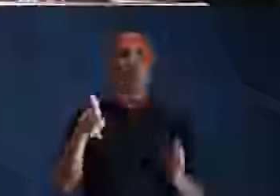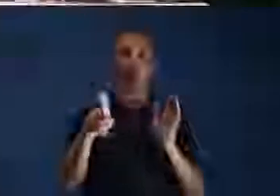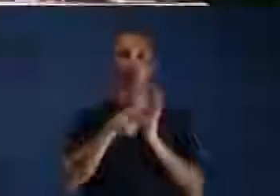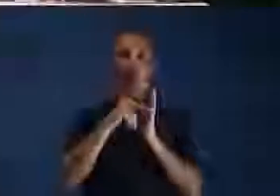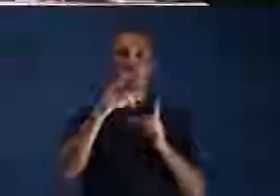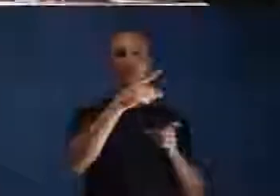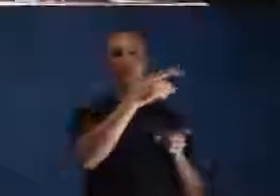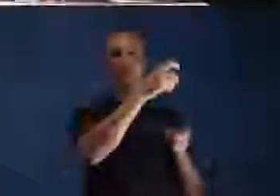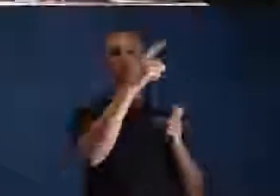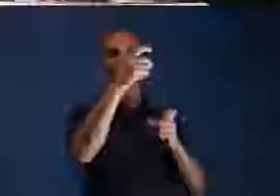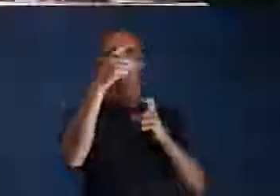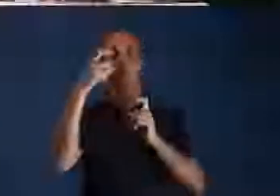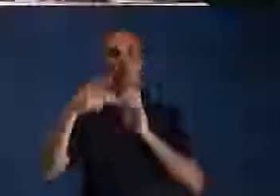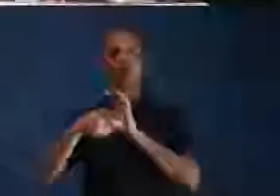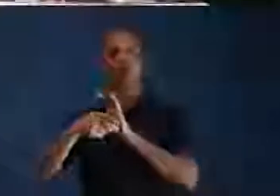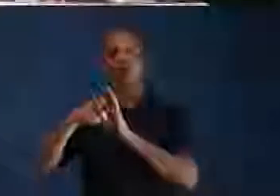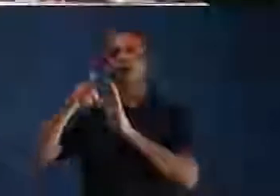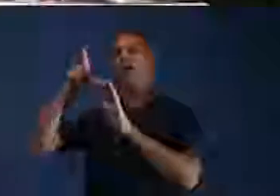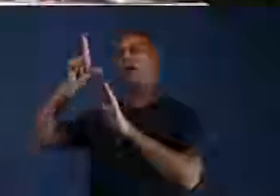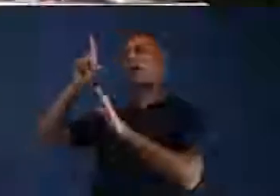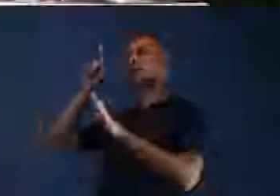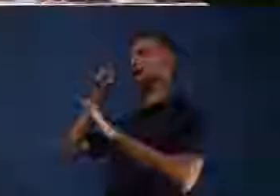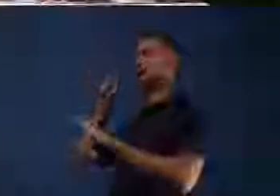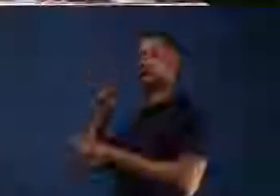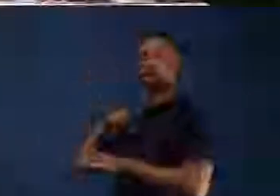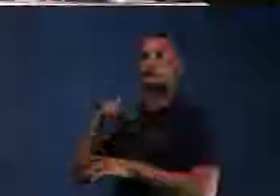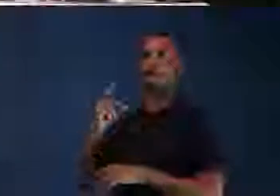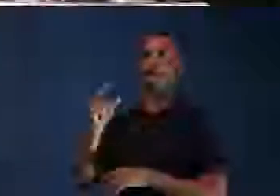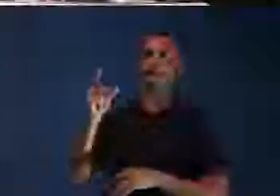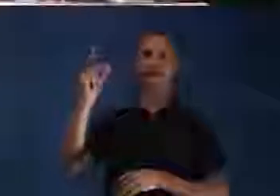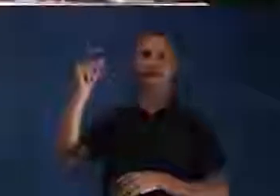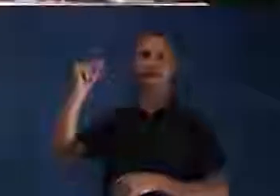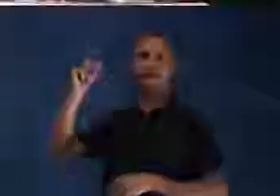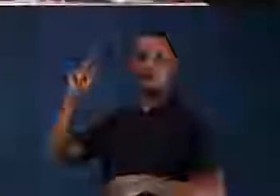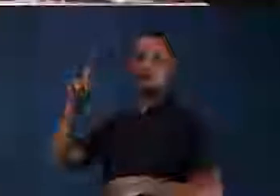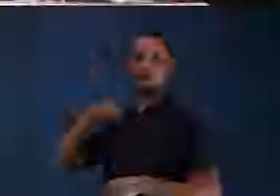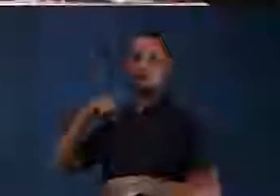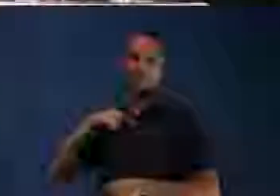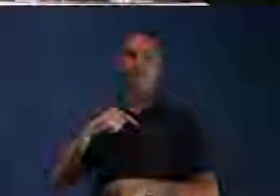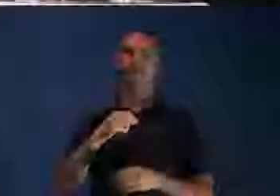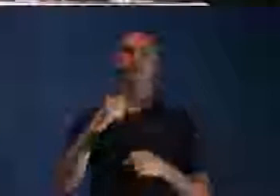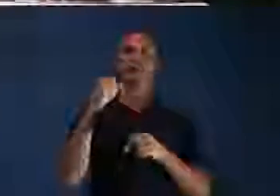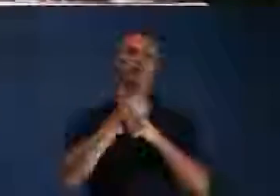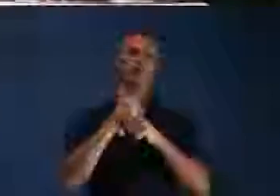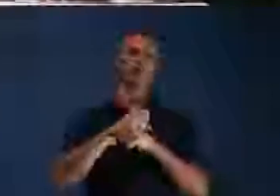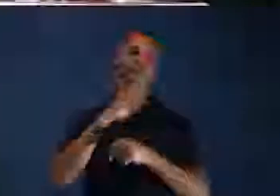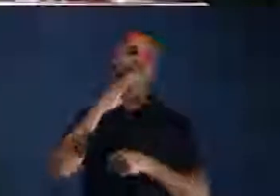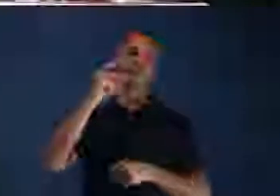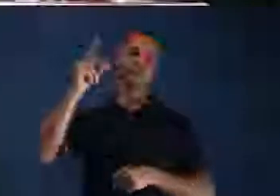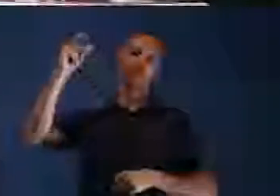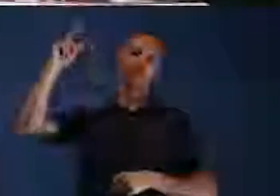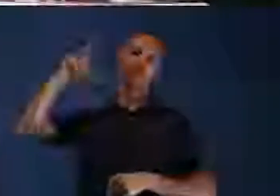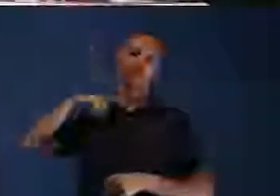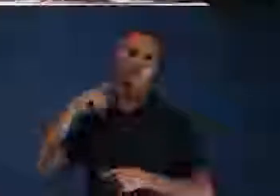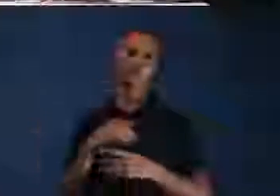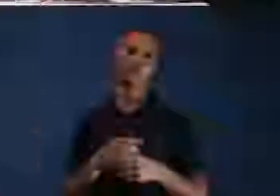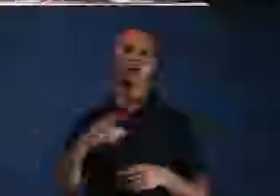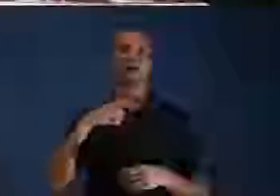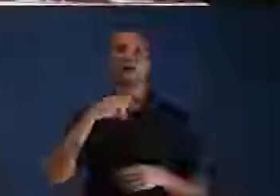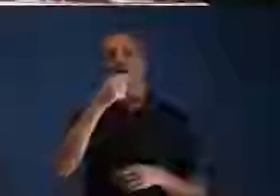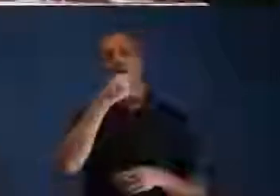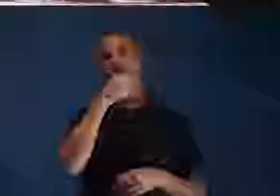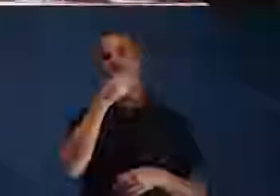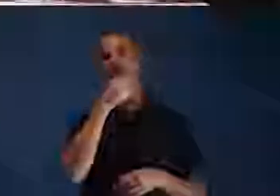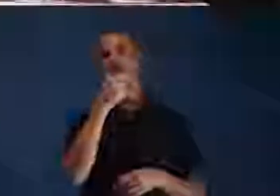muito antes do Ronald Biggs, né? No mínimo 50 anos antes do Ronald Biggs. Então, eu vi uma entrevista